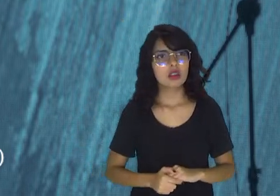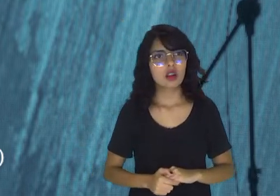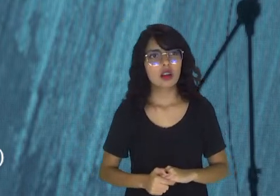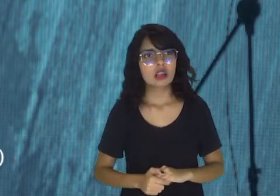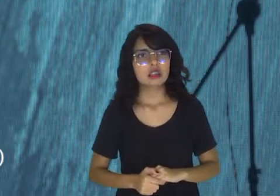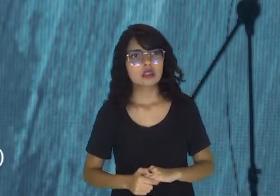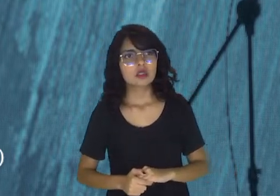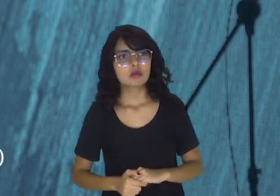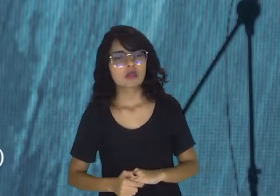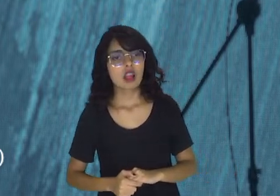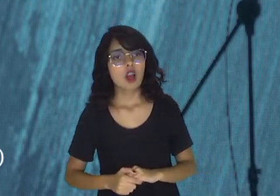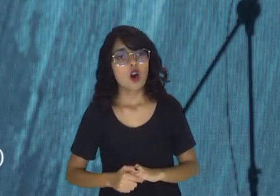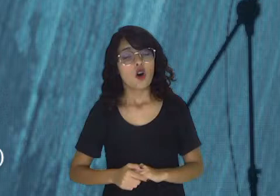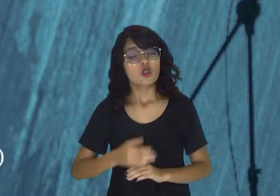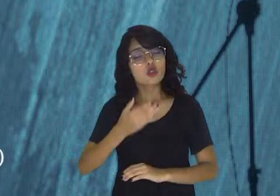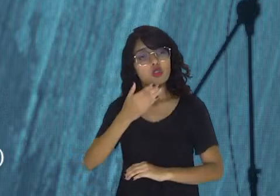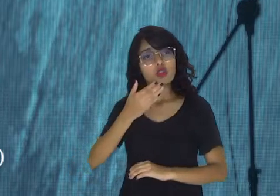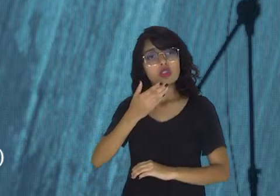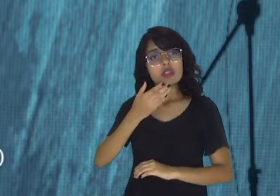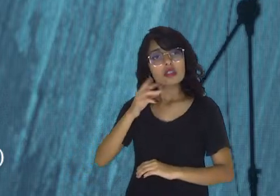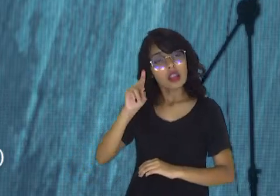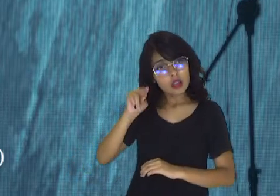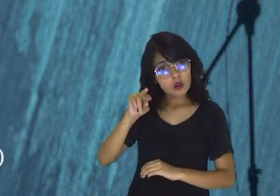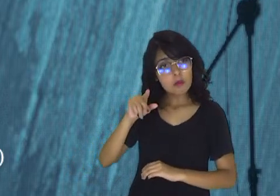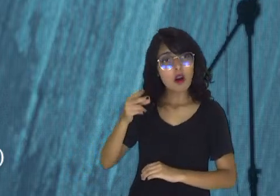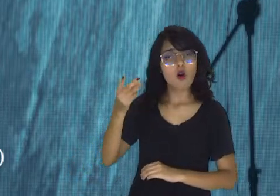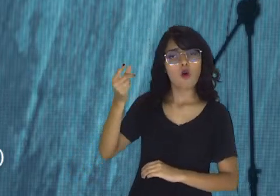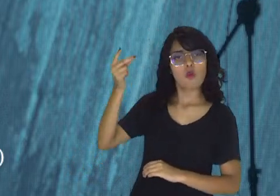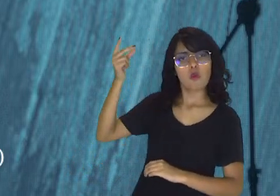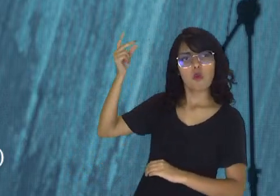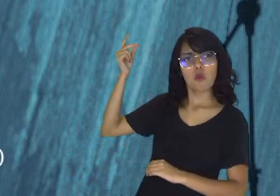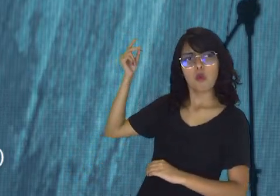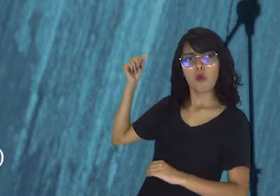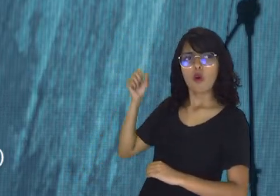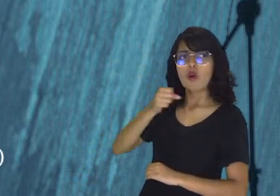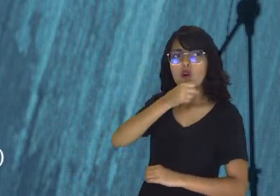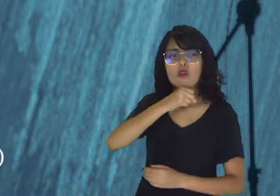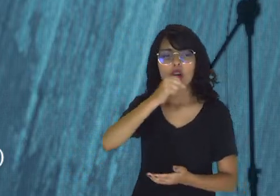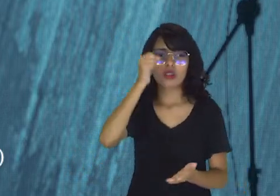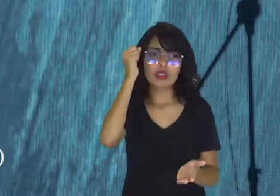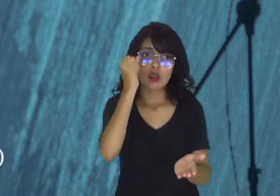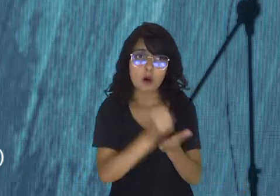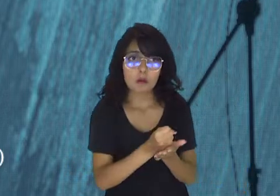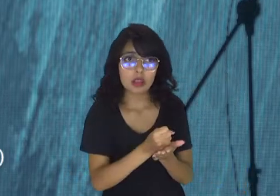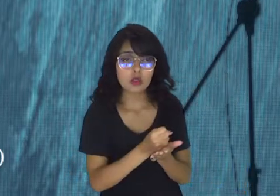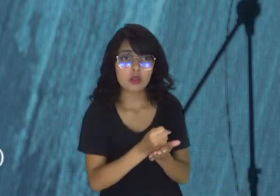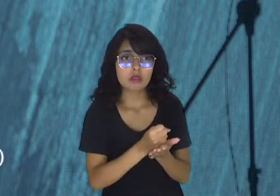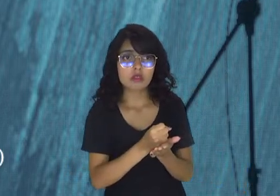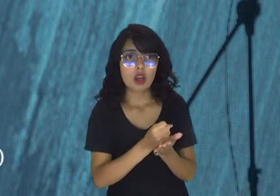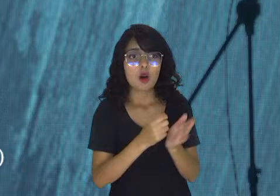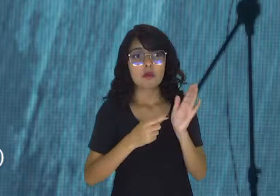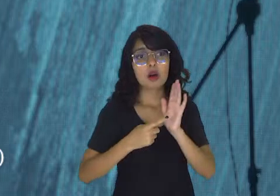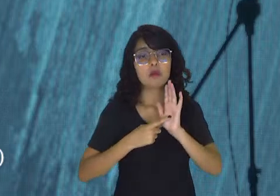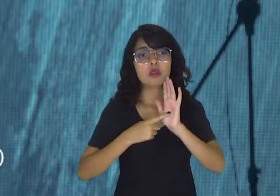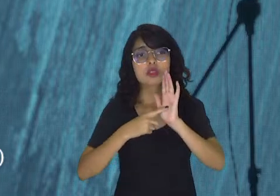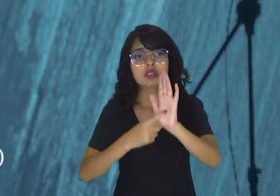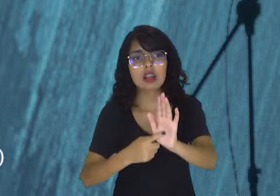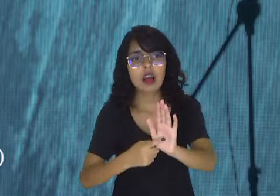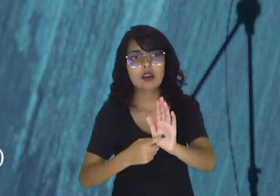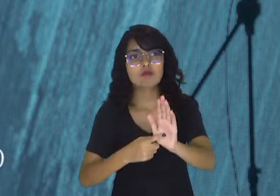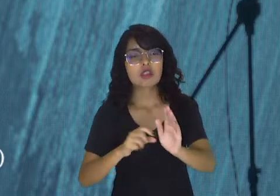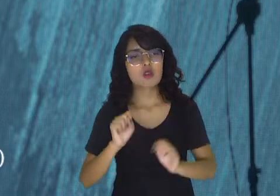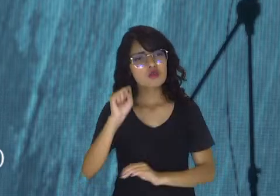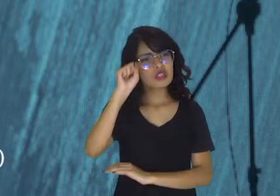o futuro. Tanto é que, no versículo 13 do capítulo 11 de Hebreus,